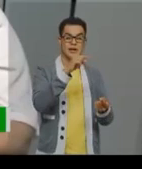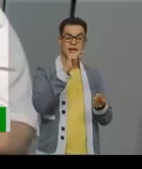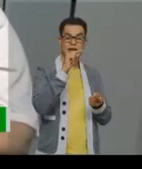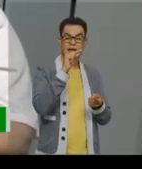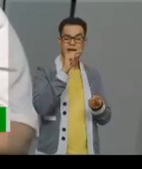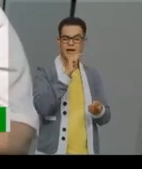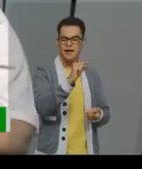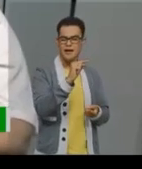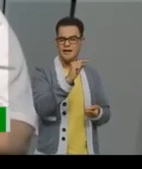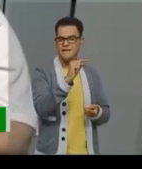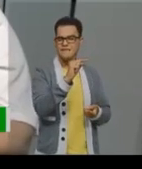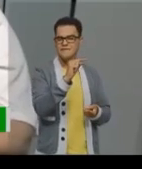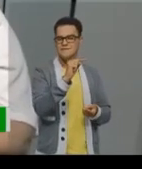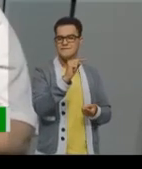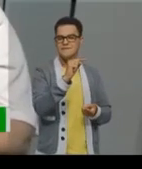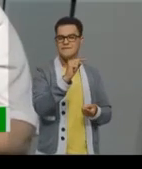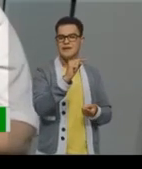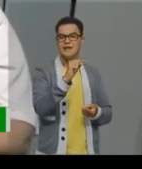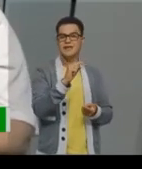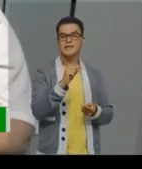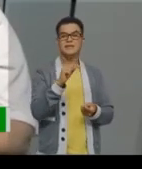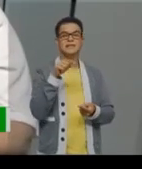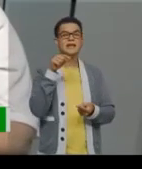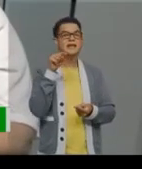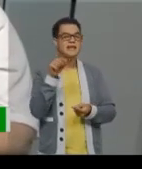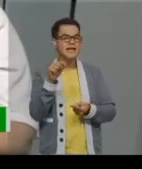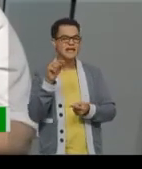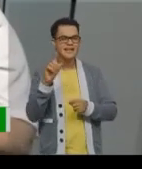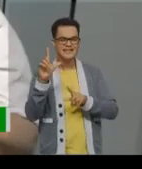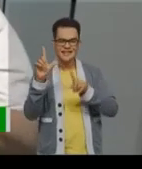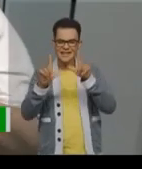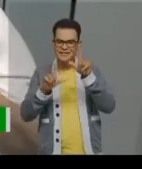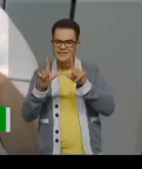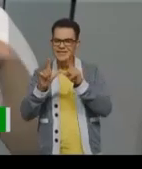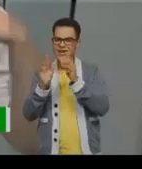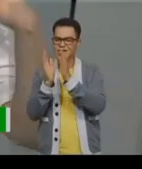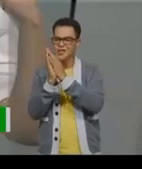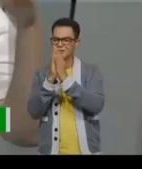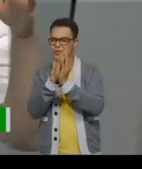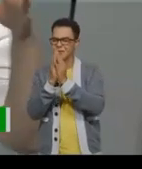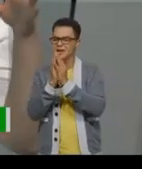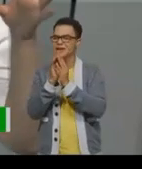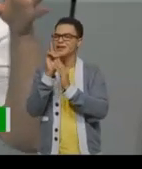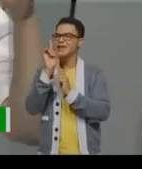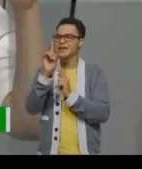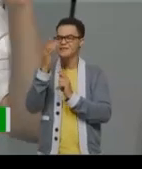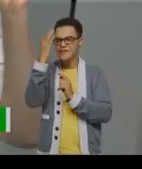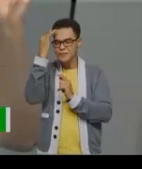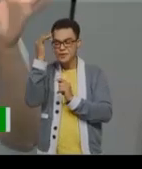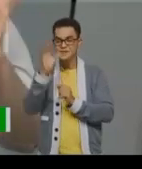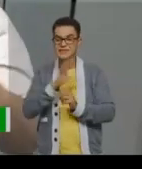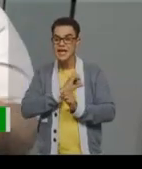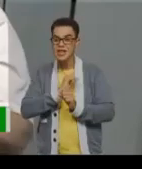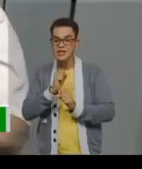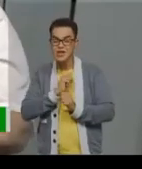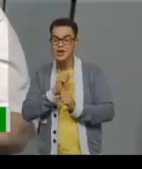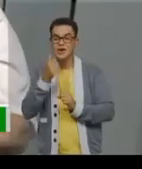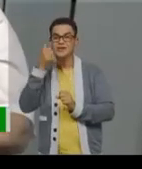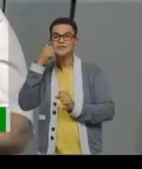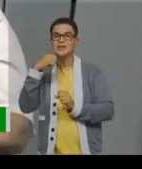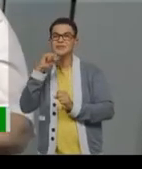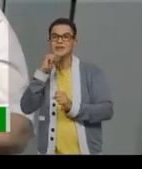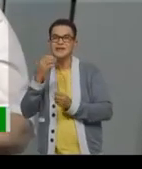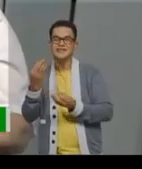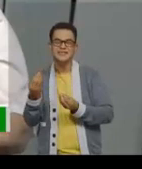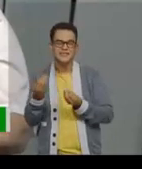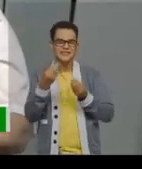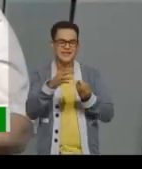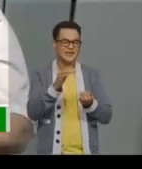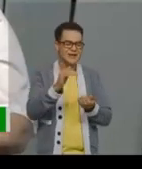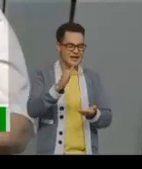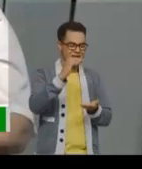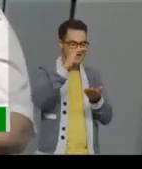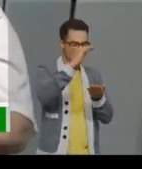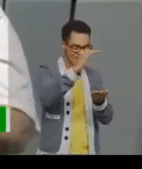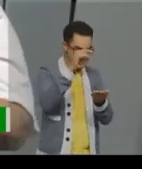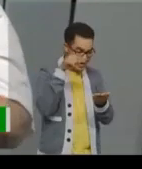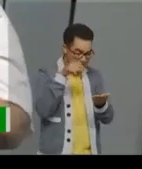personagem de desenho favorito que foi te dado de presente pela sua mãe, seu pai, sua avó, aquela pessoa que você mais gosta na sua